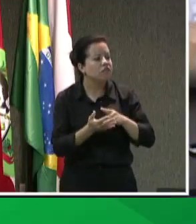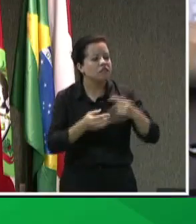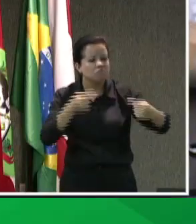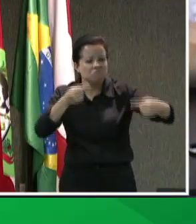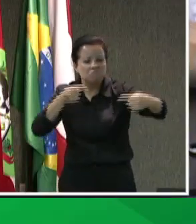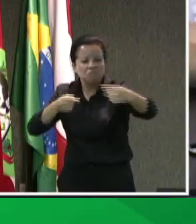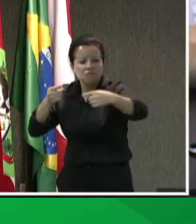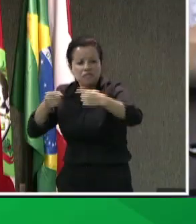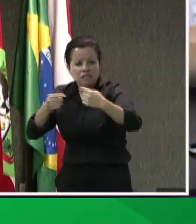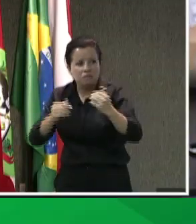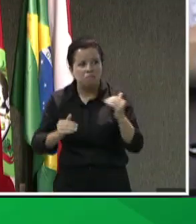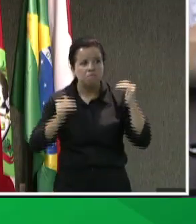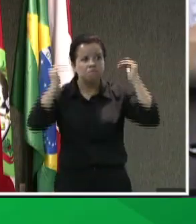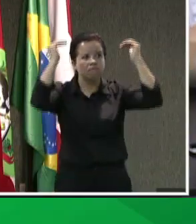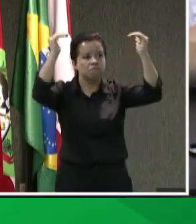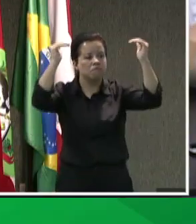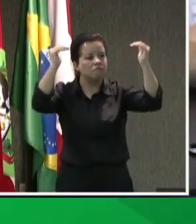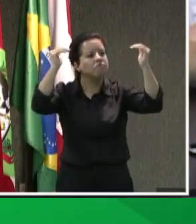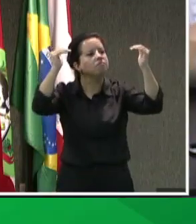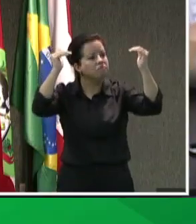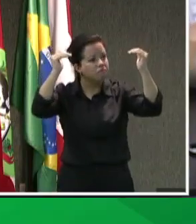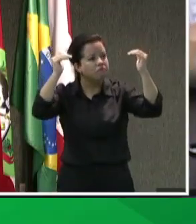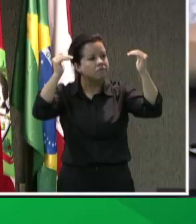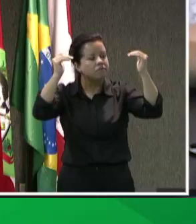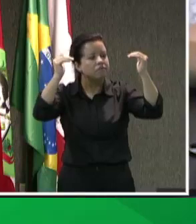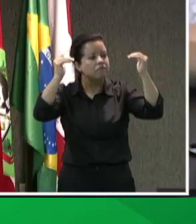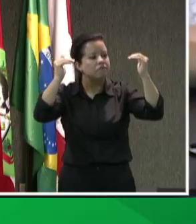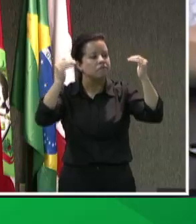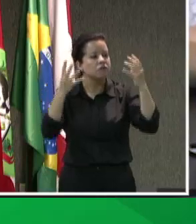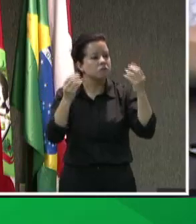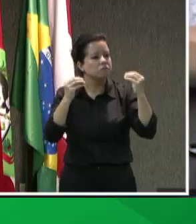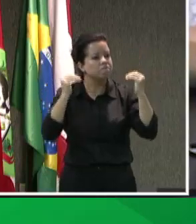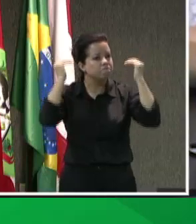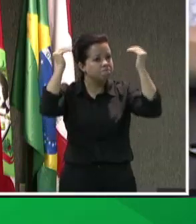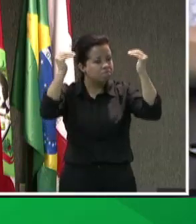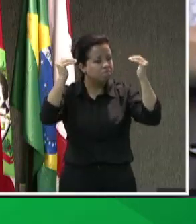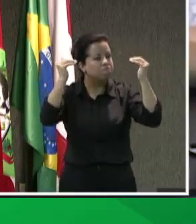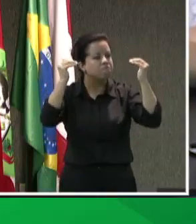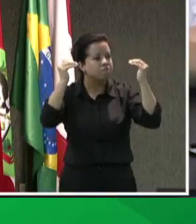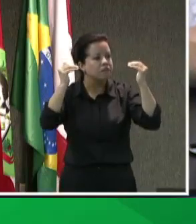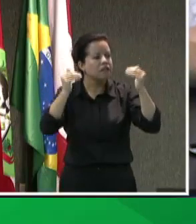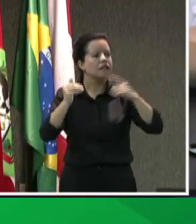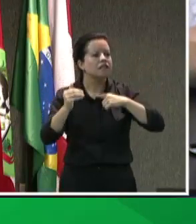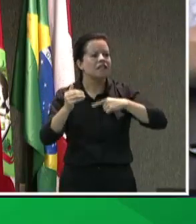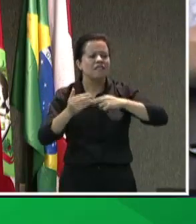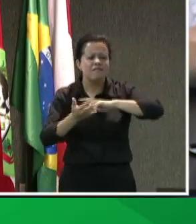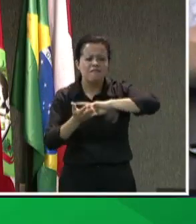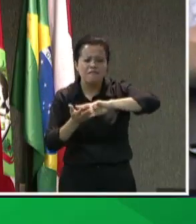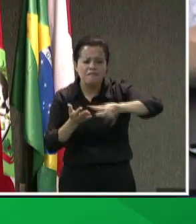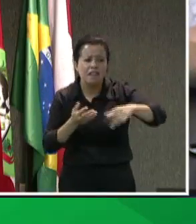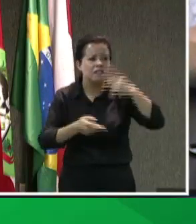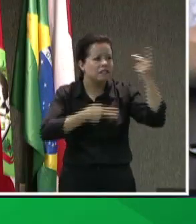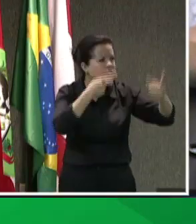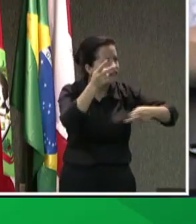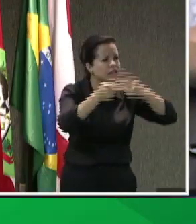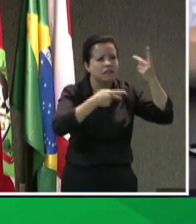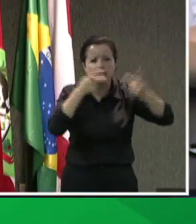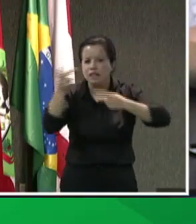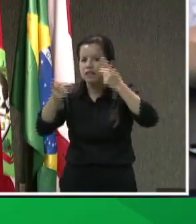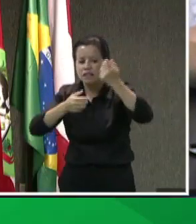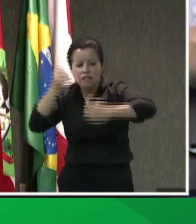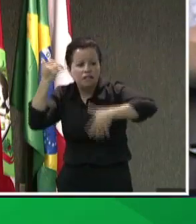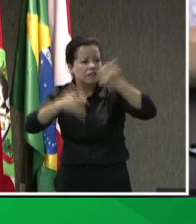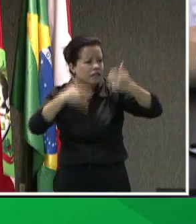de alto nível, de muito alto nível, com dezenas de falas aqui, de professores, de